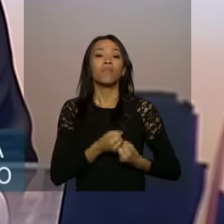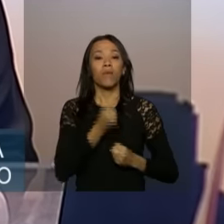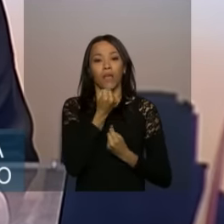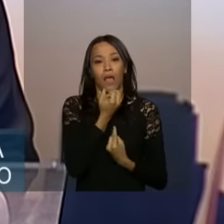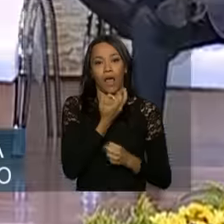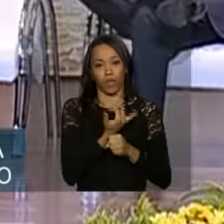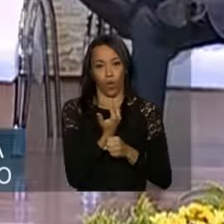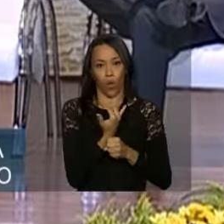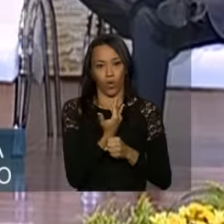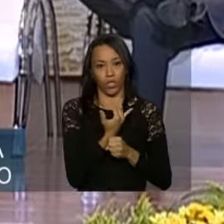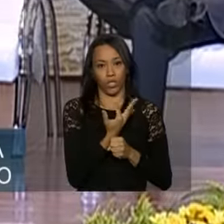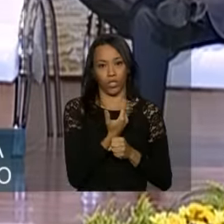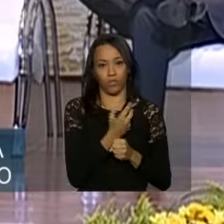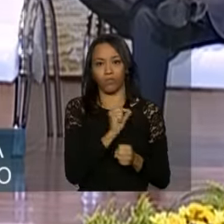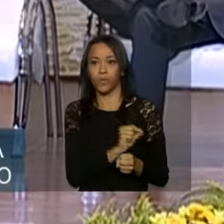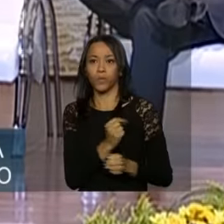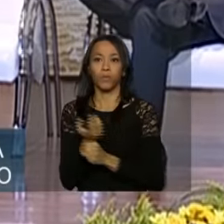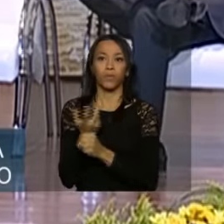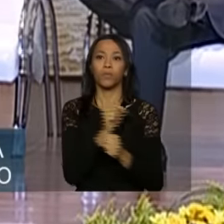Eduardo Paes.